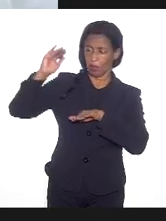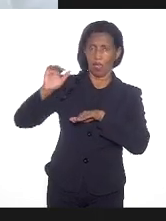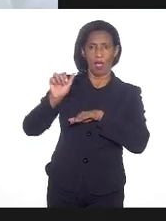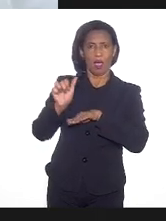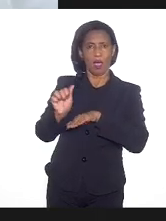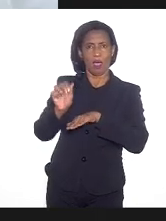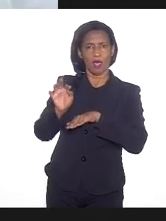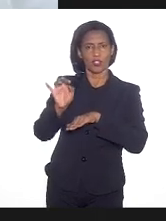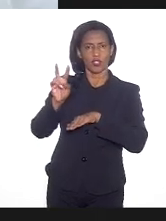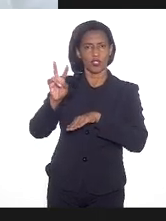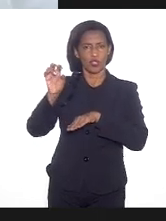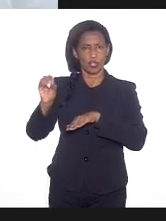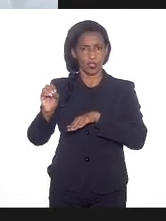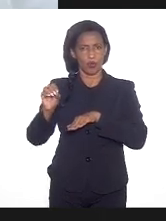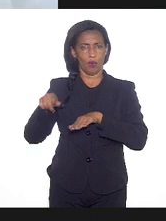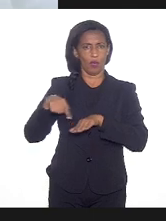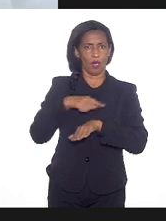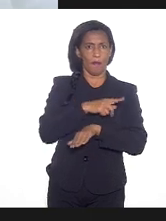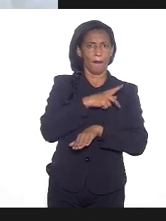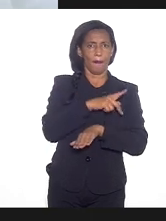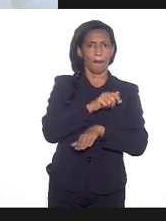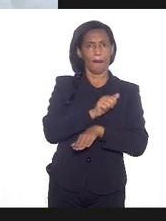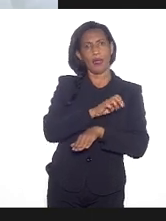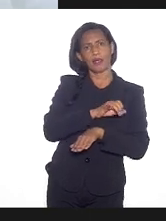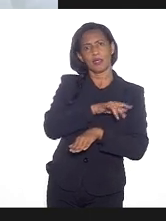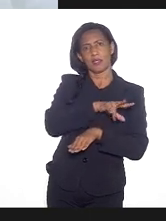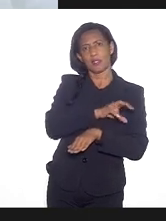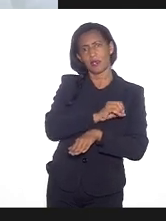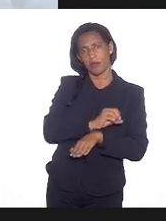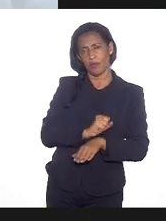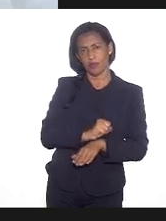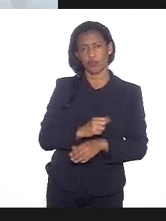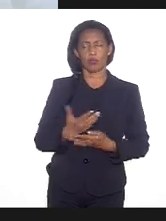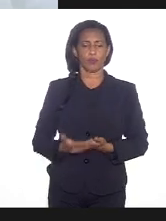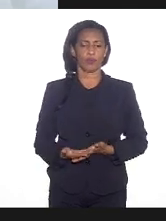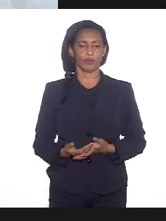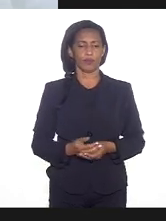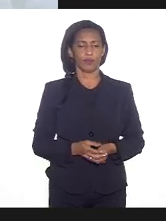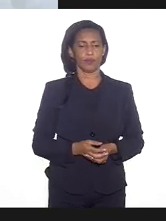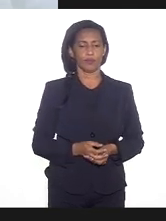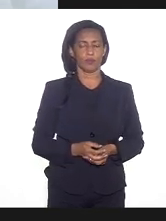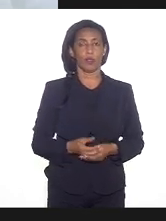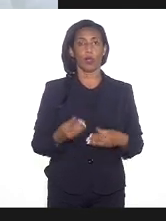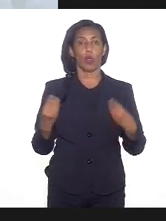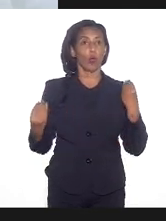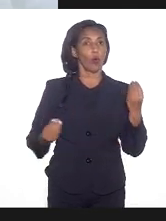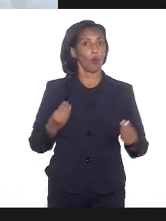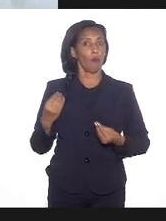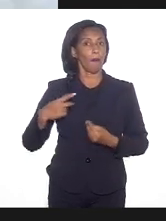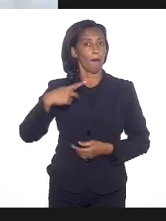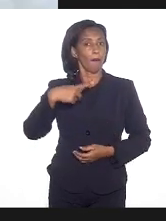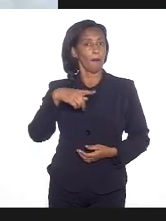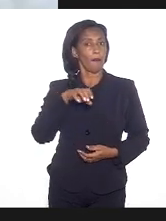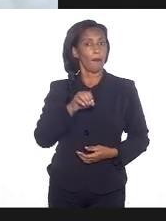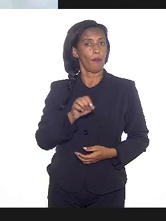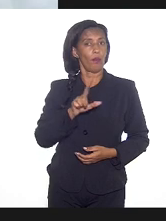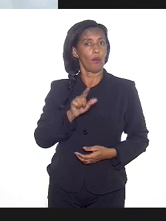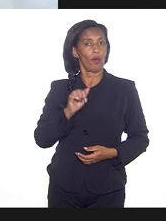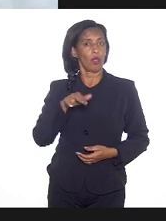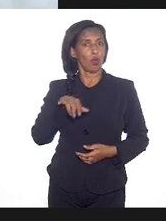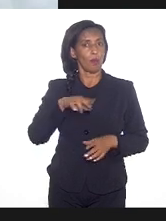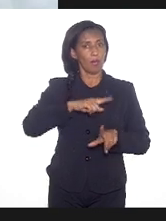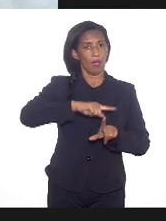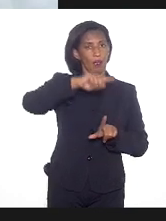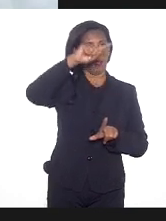ativos e o crescimento dos passivos atuariais, como visto nas polinomias projetadas no gráfico, as